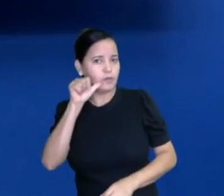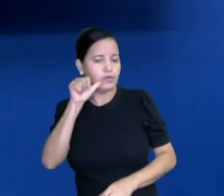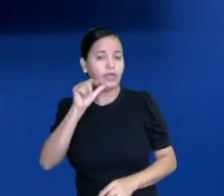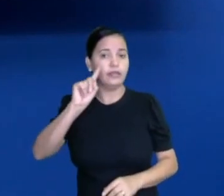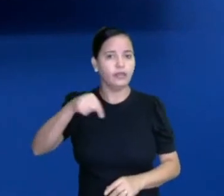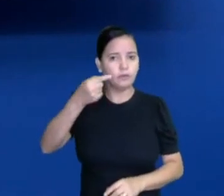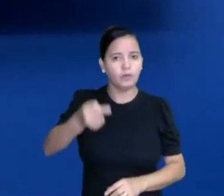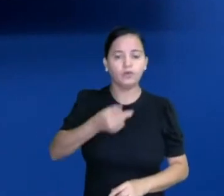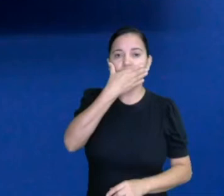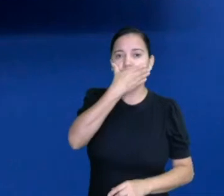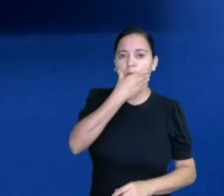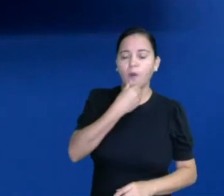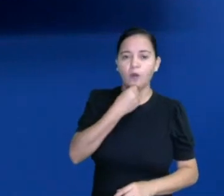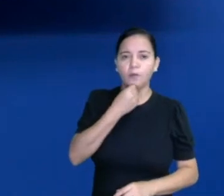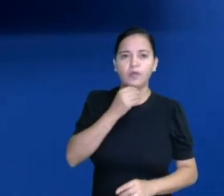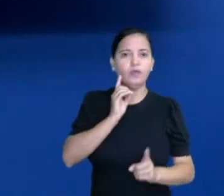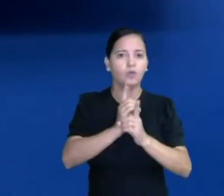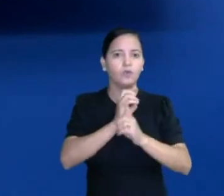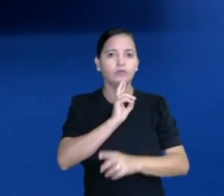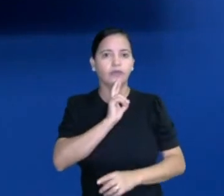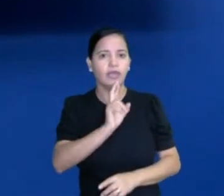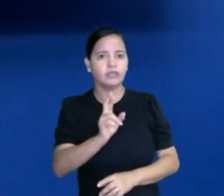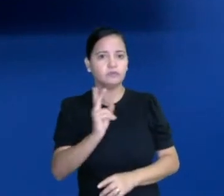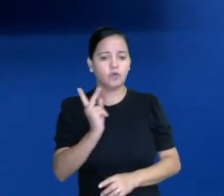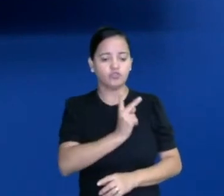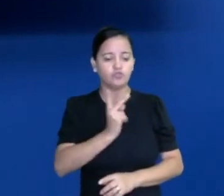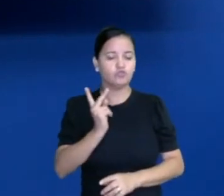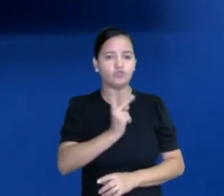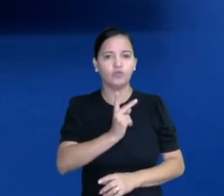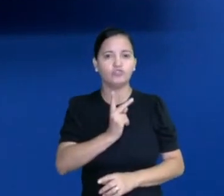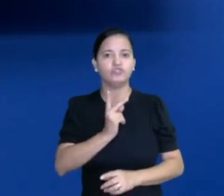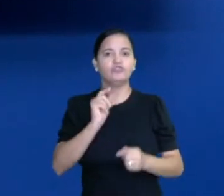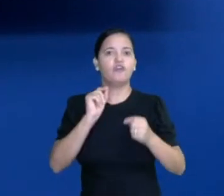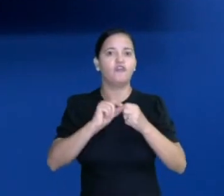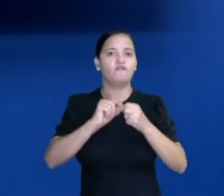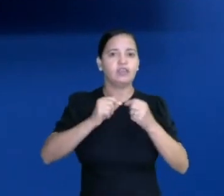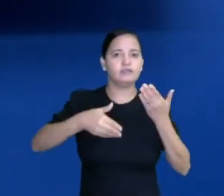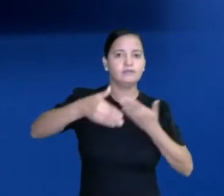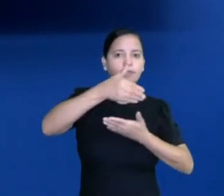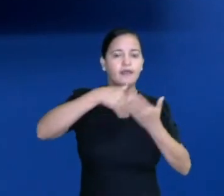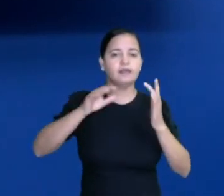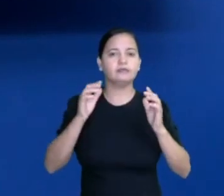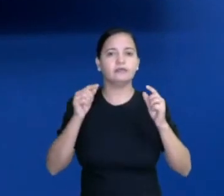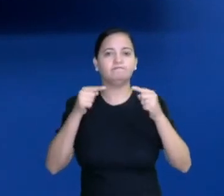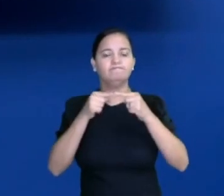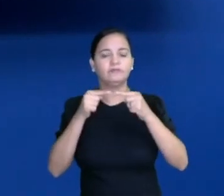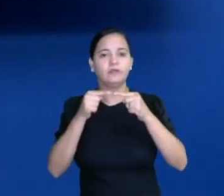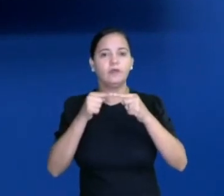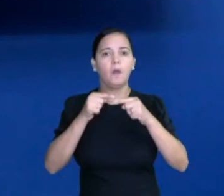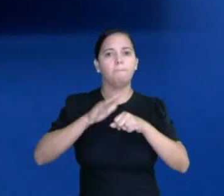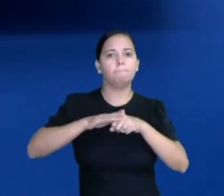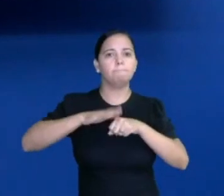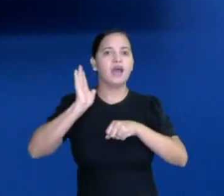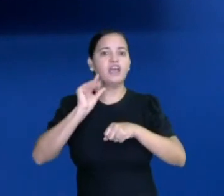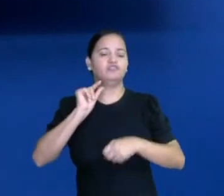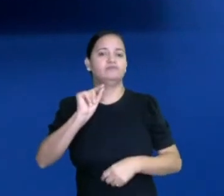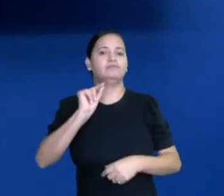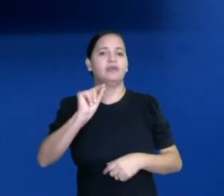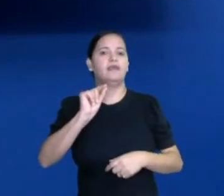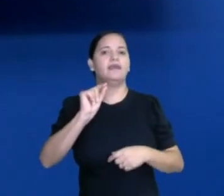dos homens. Achei a resposta dos dois, eu vou fazer a relação de quem tem mais. Aí sim eu